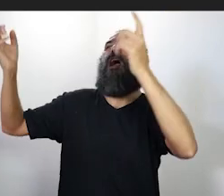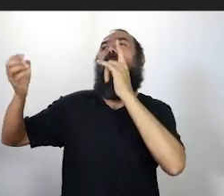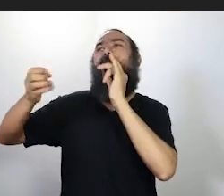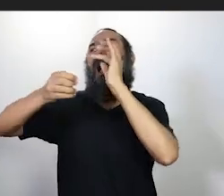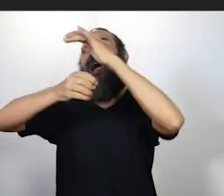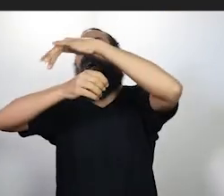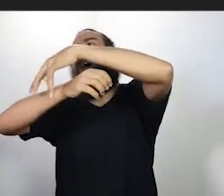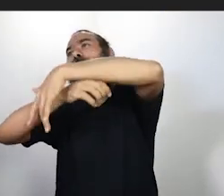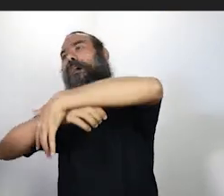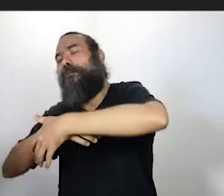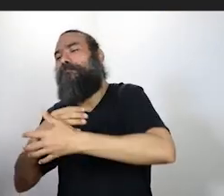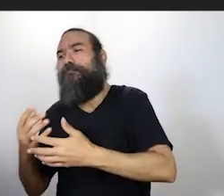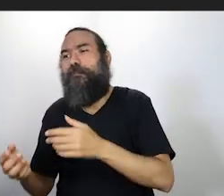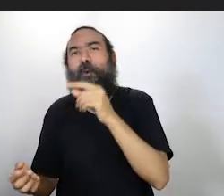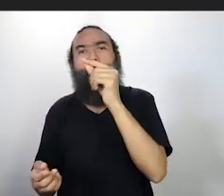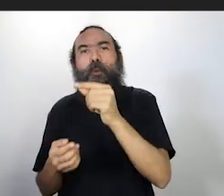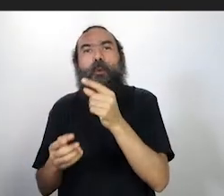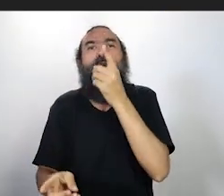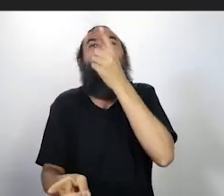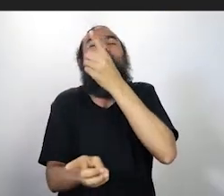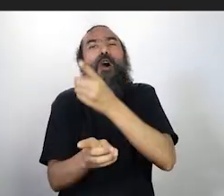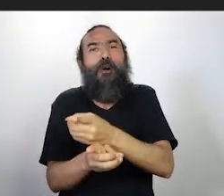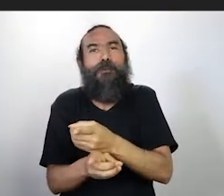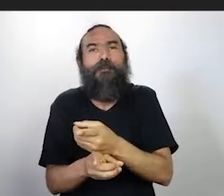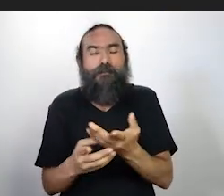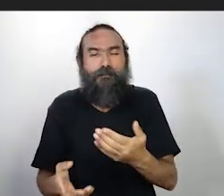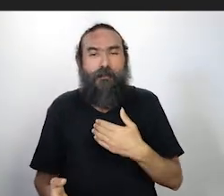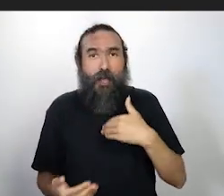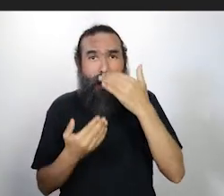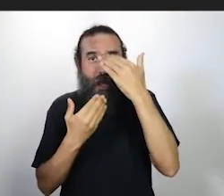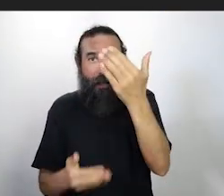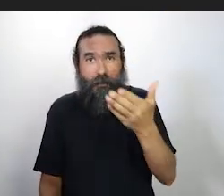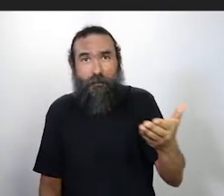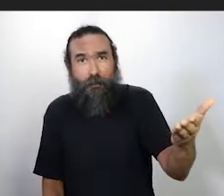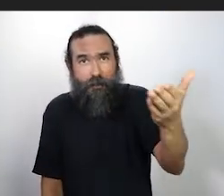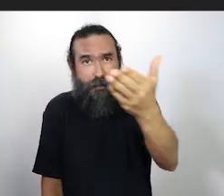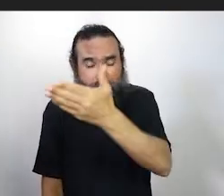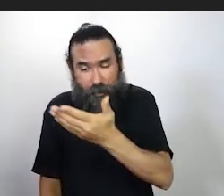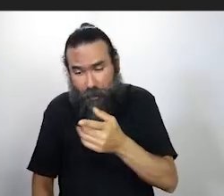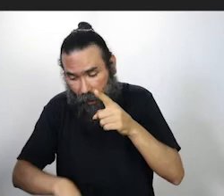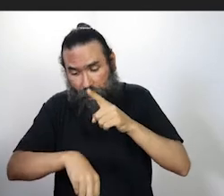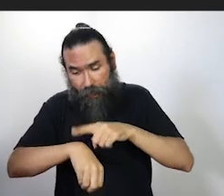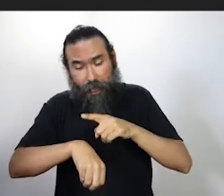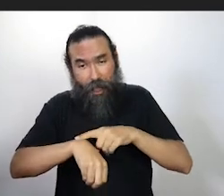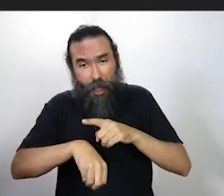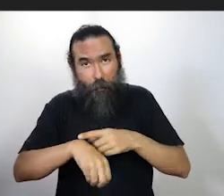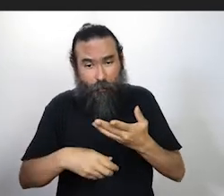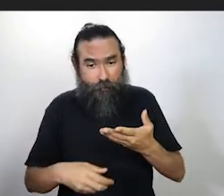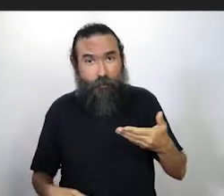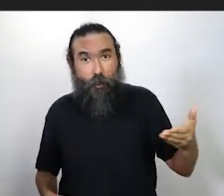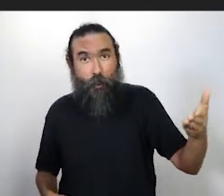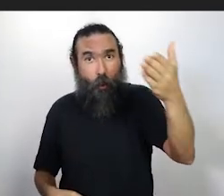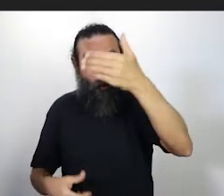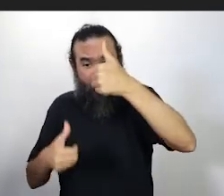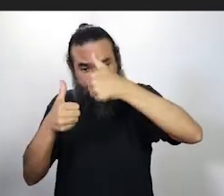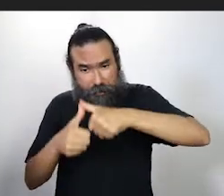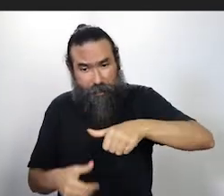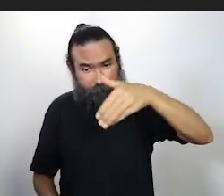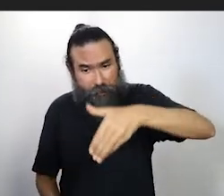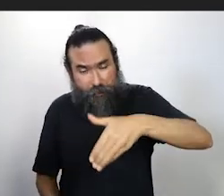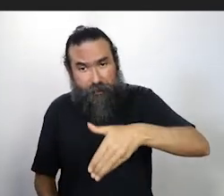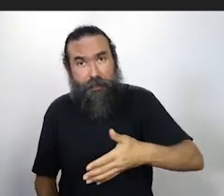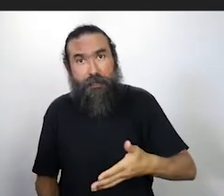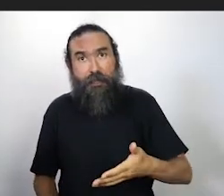e assim, proporciona, na verdade, um encontro. Né? Então, assim, agradecer a todos vocês pelo tempo, todo mundo